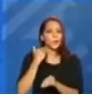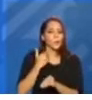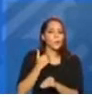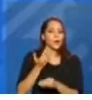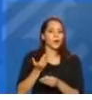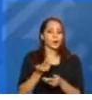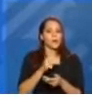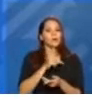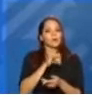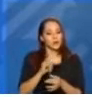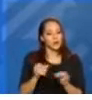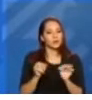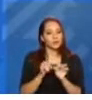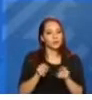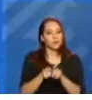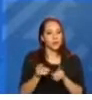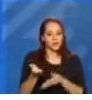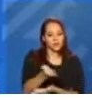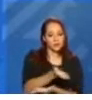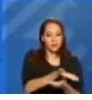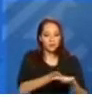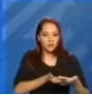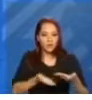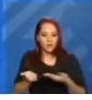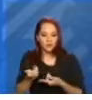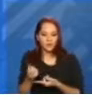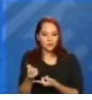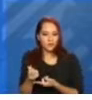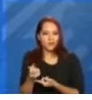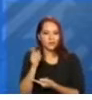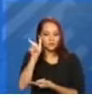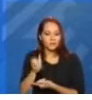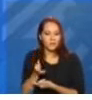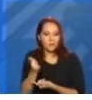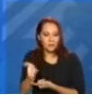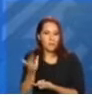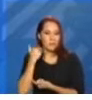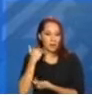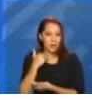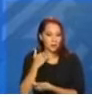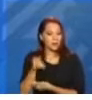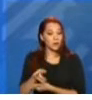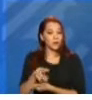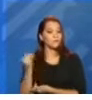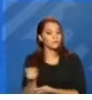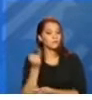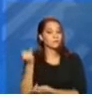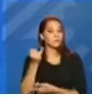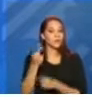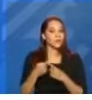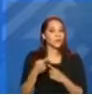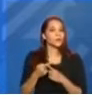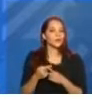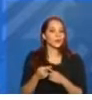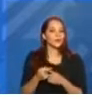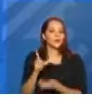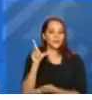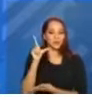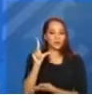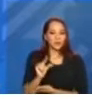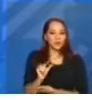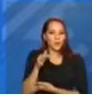nós realizaremos a transferência para esses bancos. Isso é muito importante porque reduz